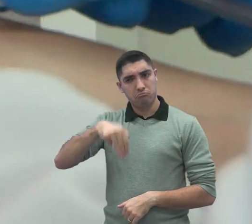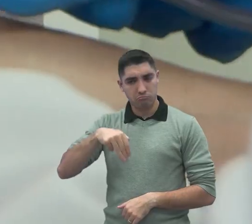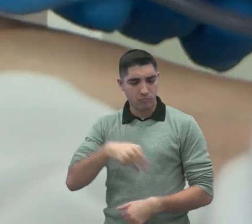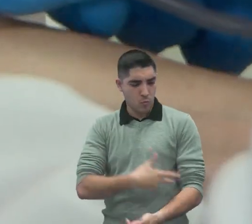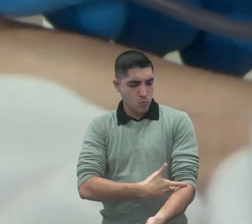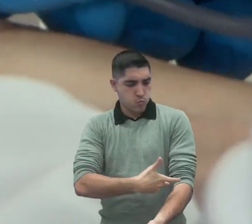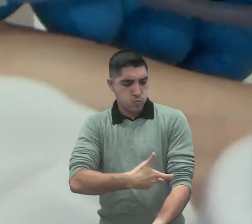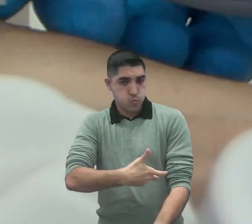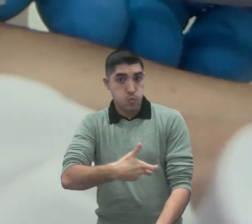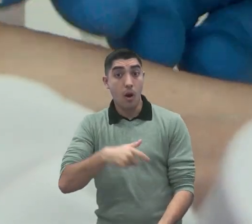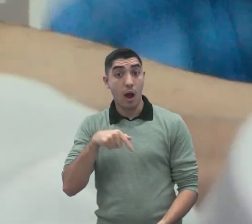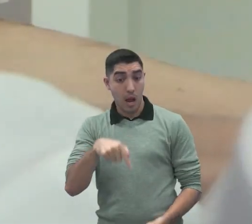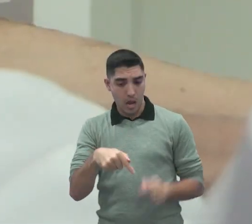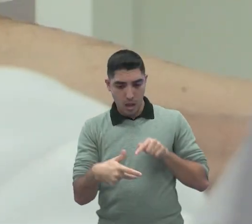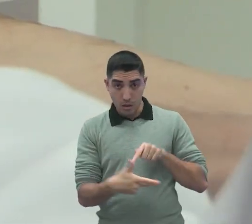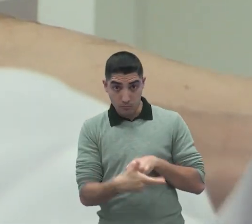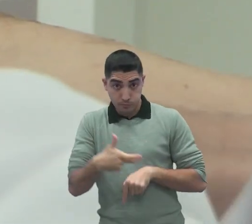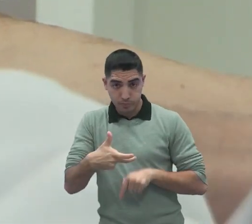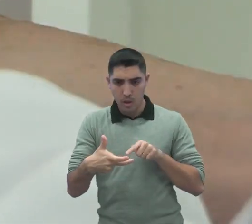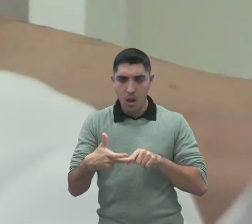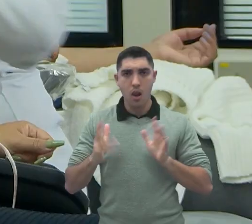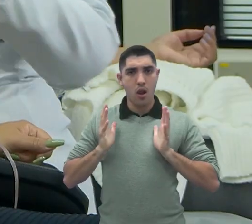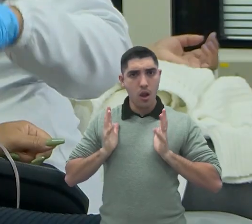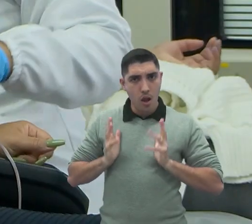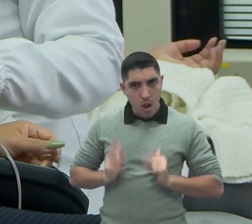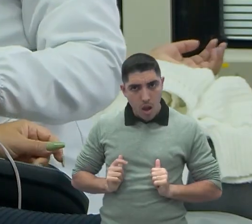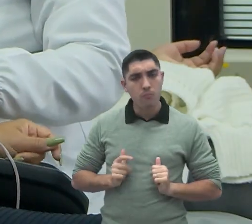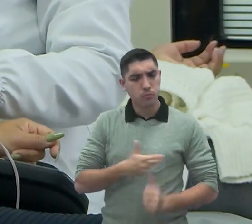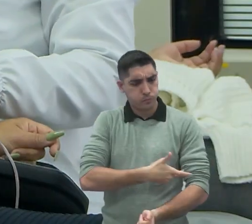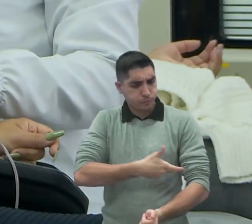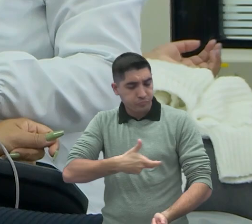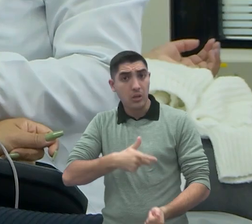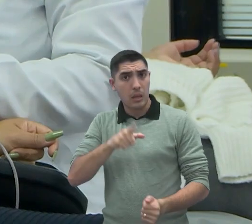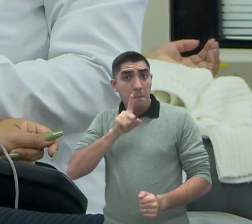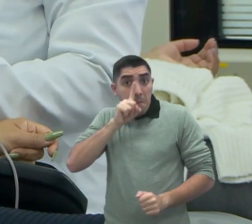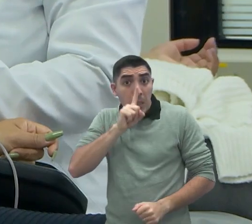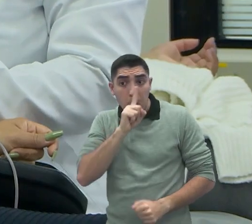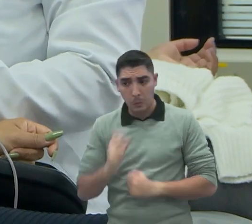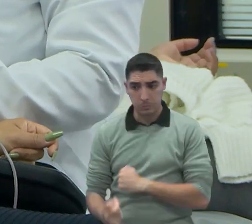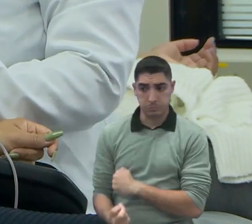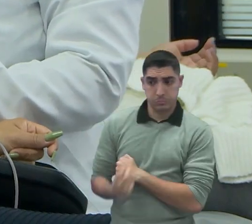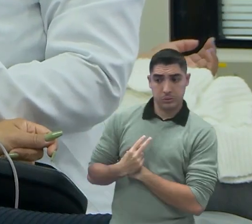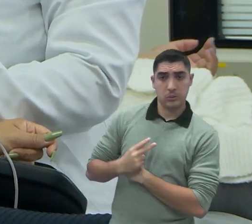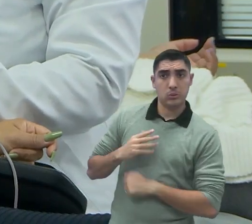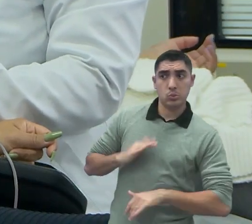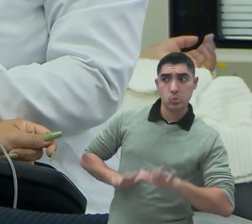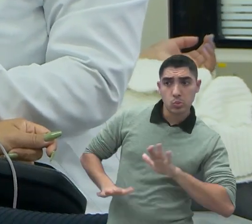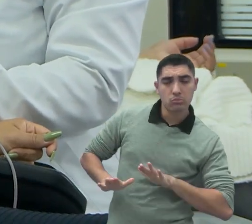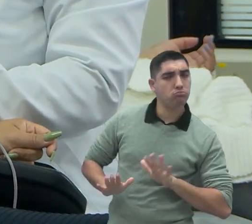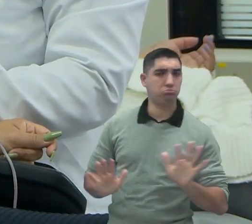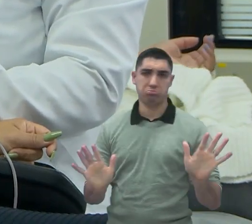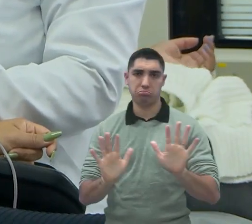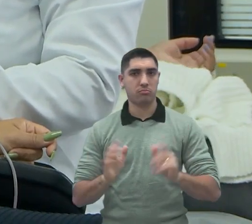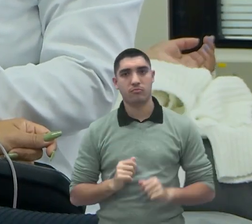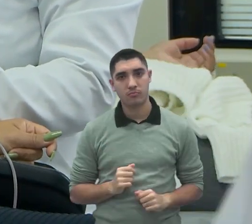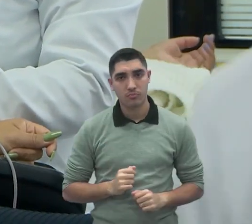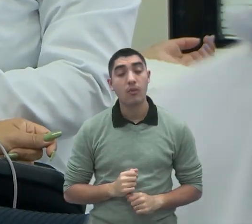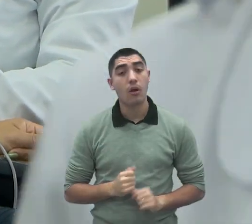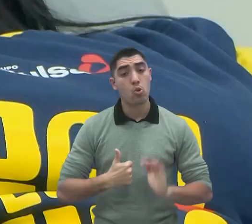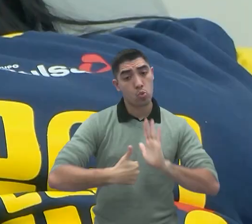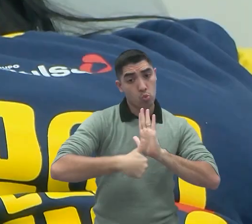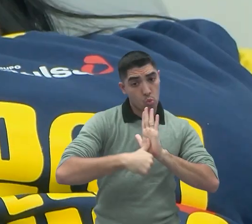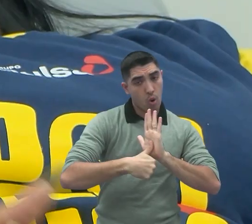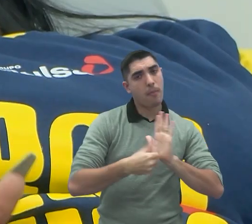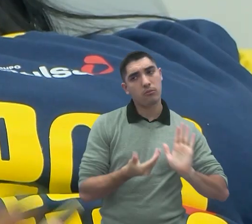minutos. Ela é feita com material esterilizado, descartável e não apresenta nenhum risco para a pessoa que está